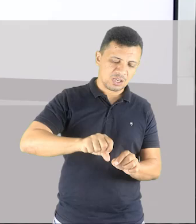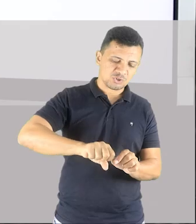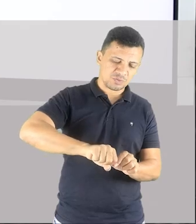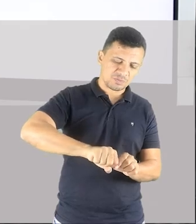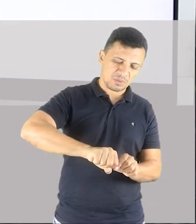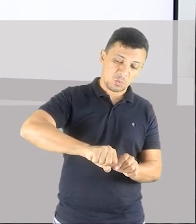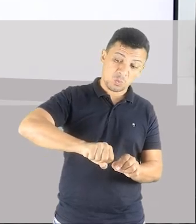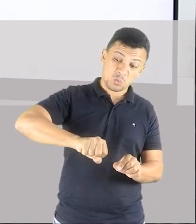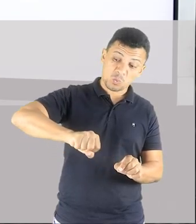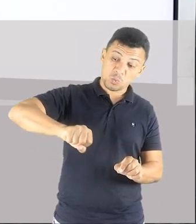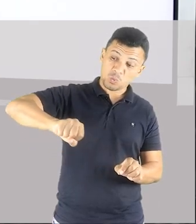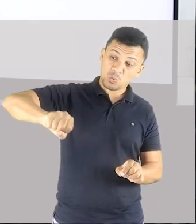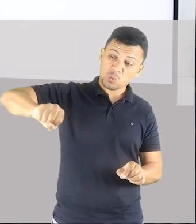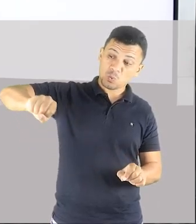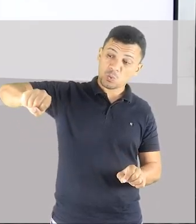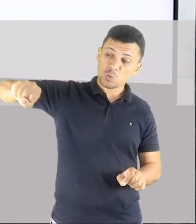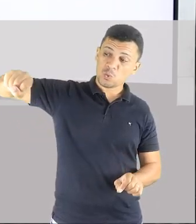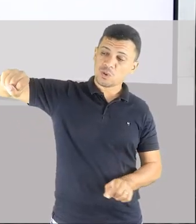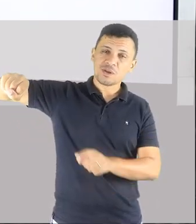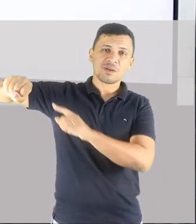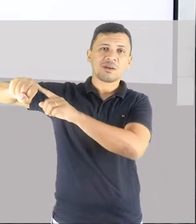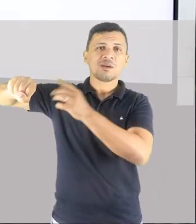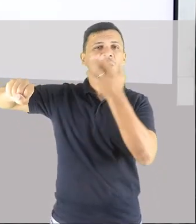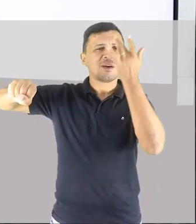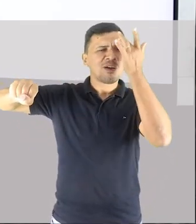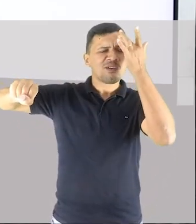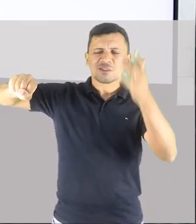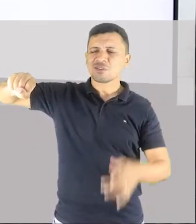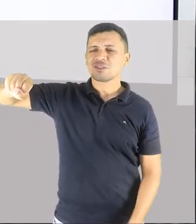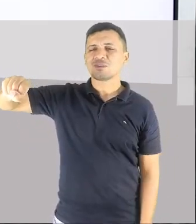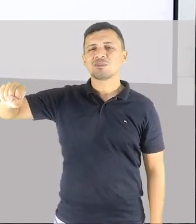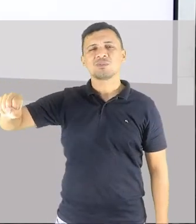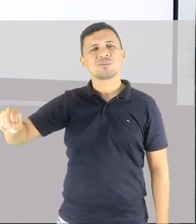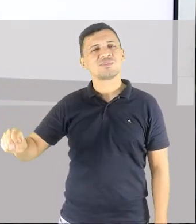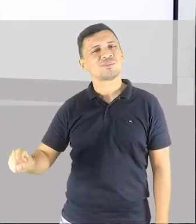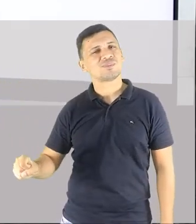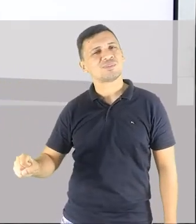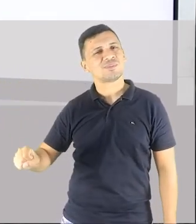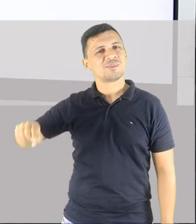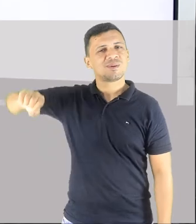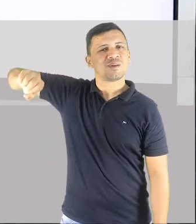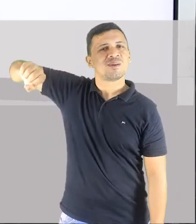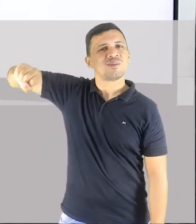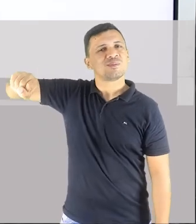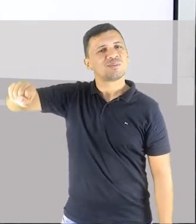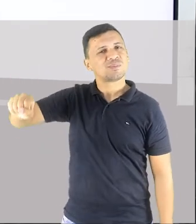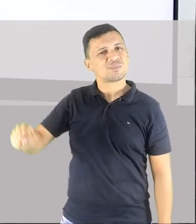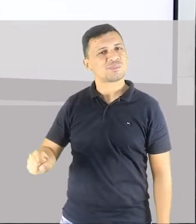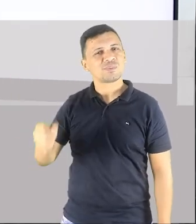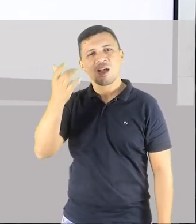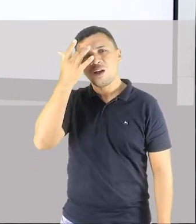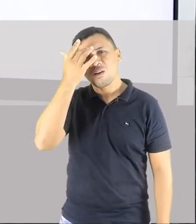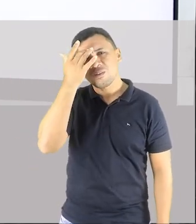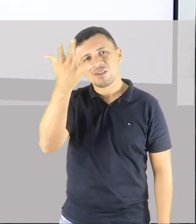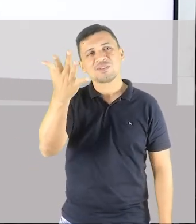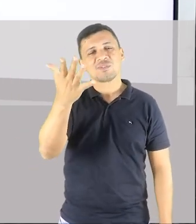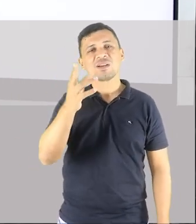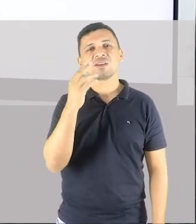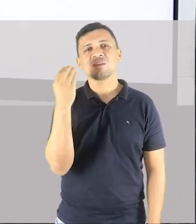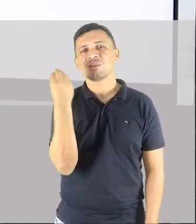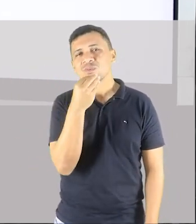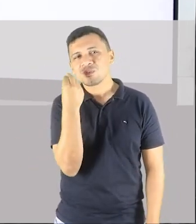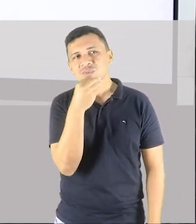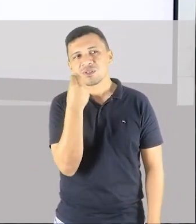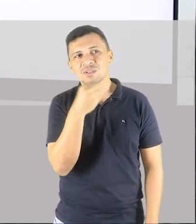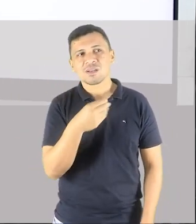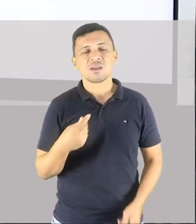chave, menos esforço você vai fazer, tá? Então, ó, porque Para ela girar, para ter o